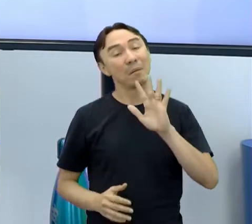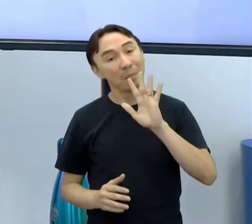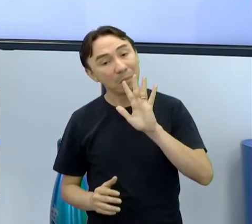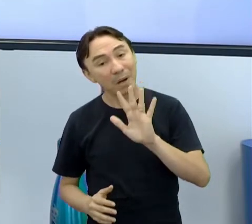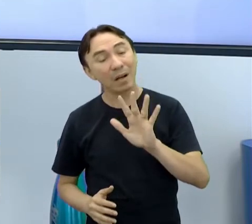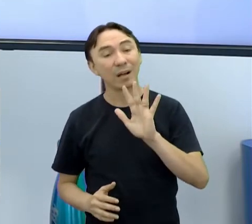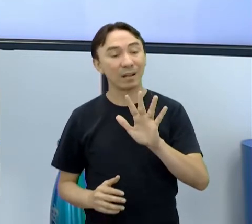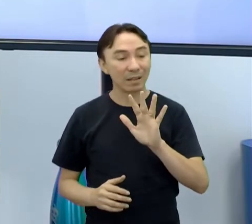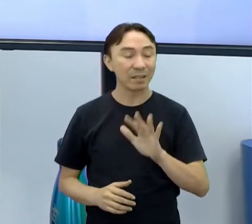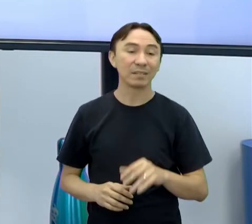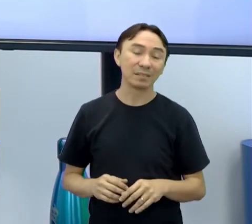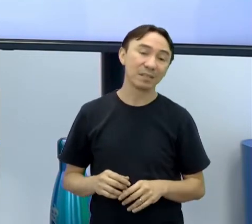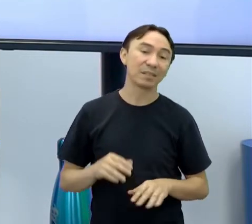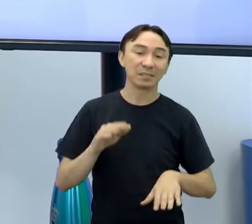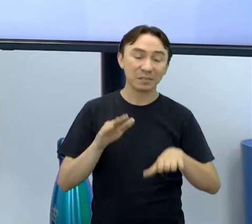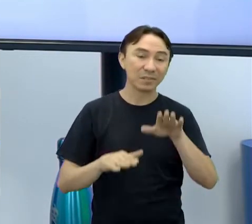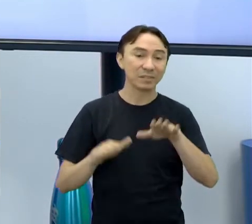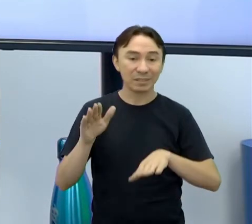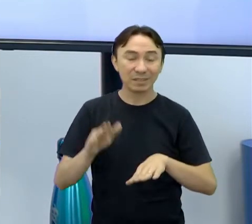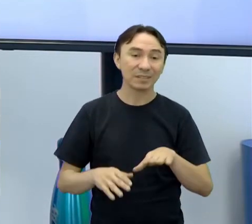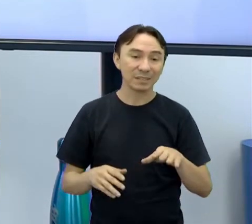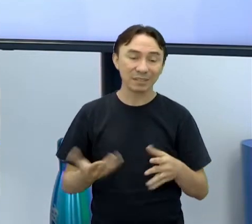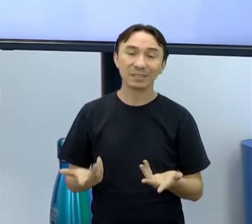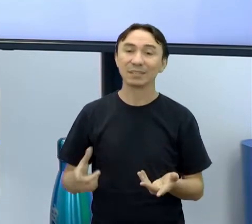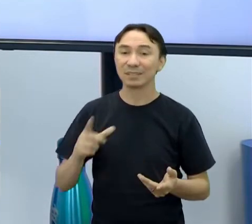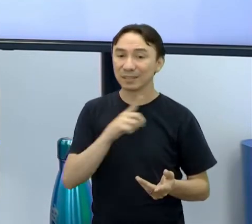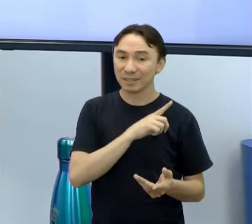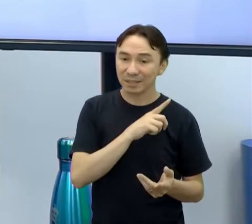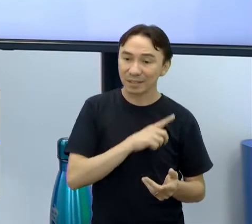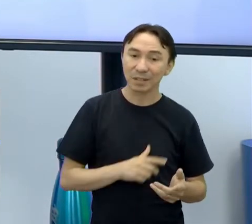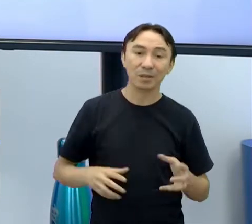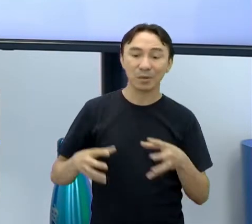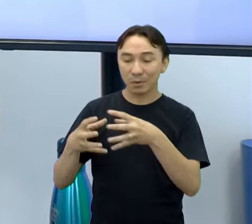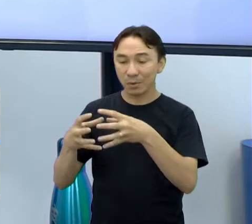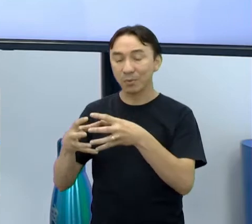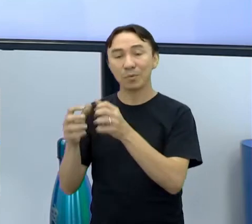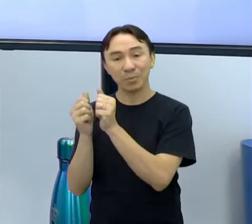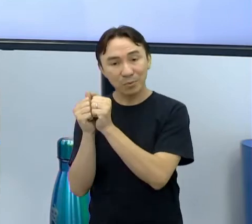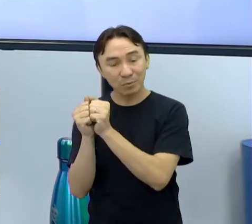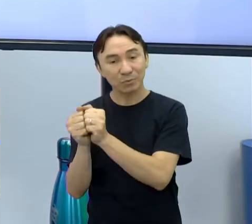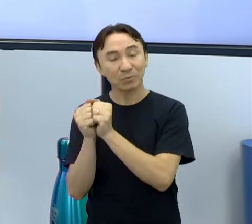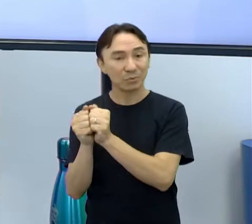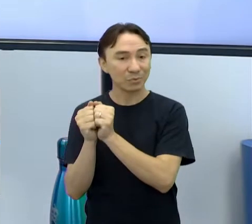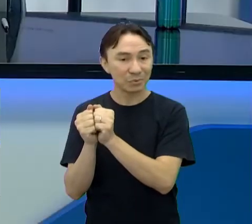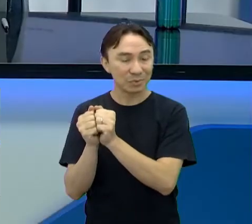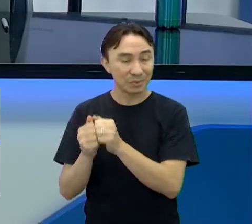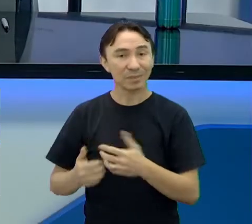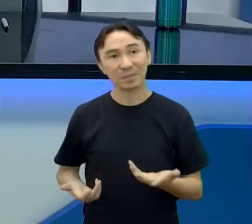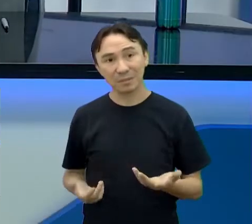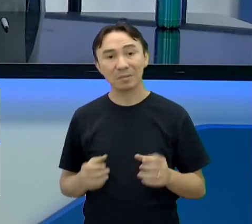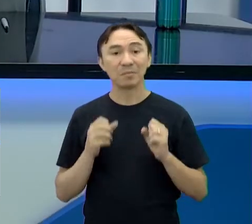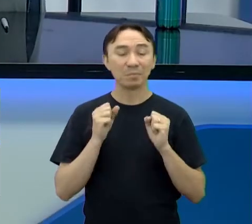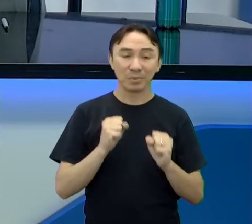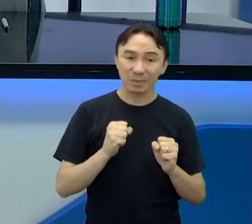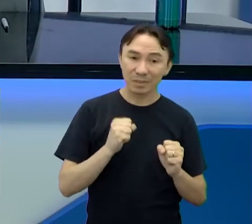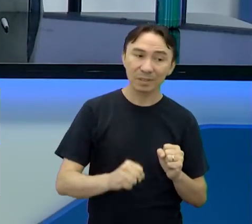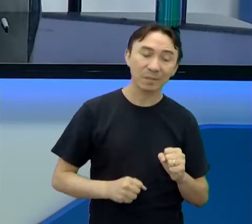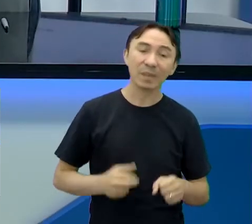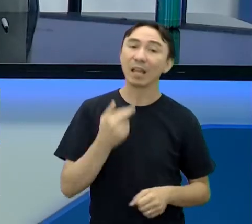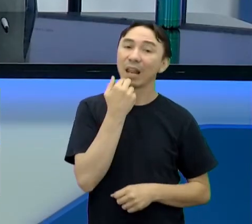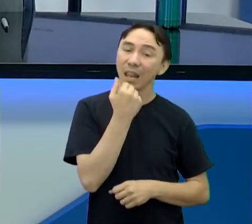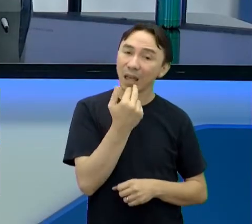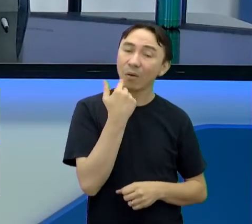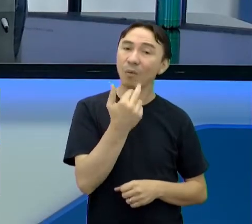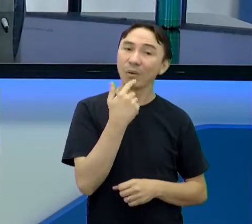né, das minhas perspectivas de mundo e do meu grupo, essa língua ela vai tendo aí adaptações, certo, Cí? Exato.